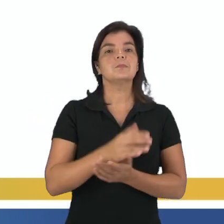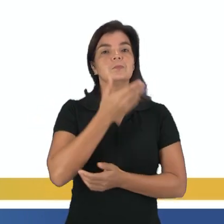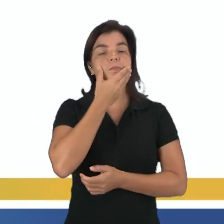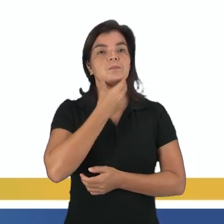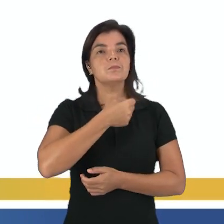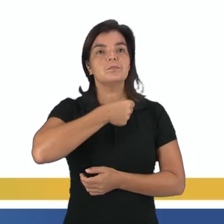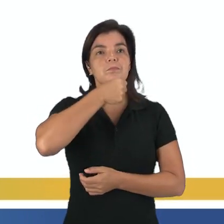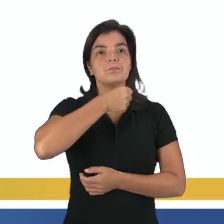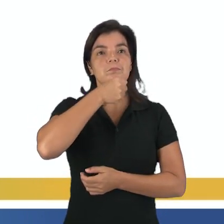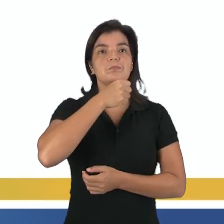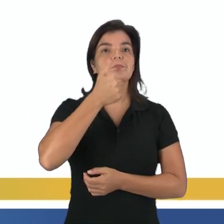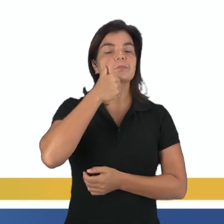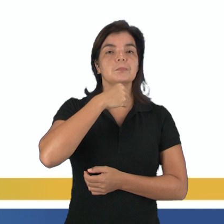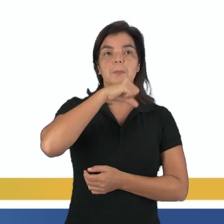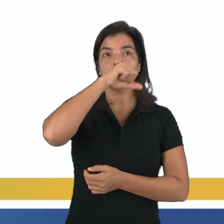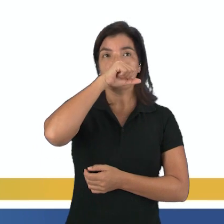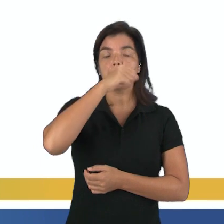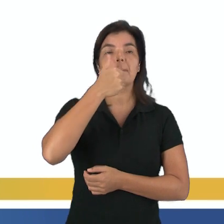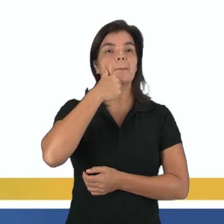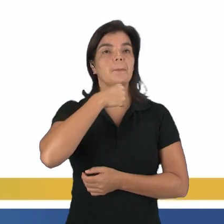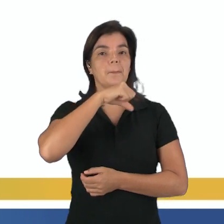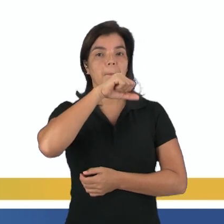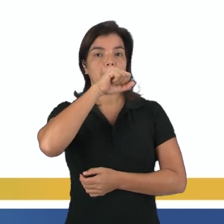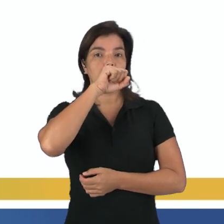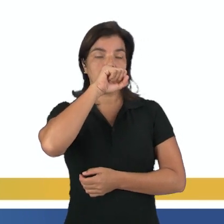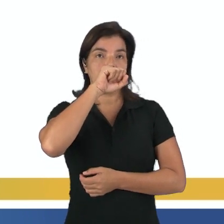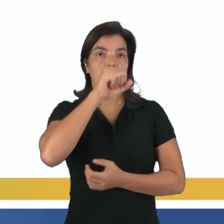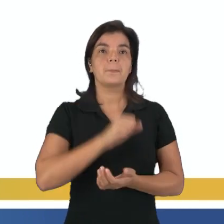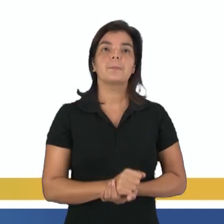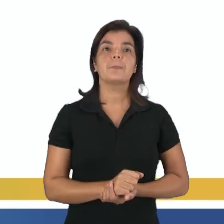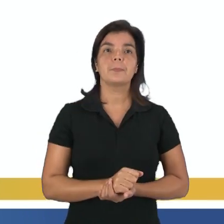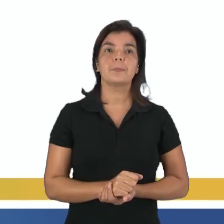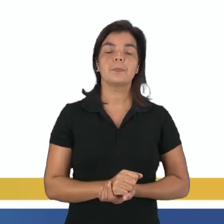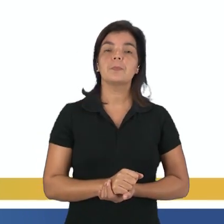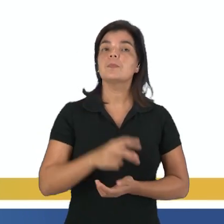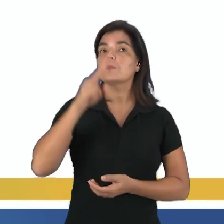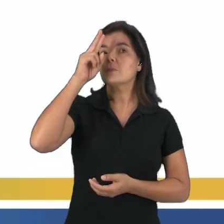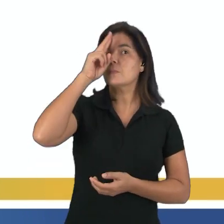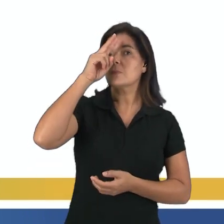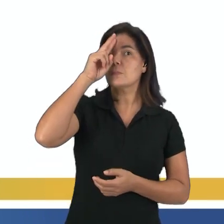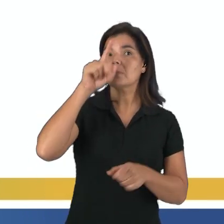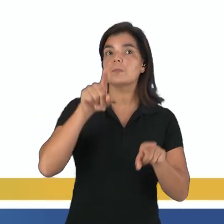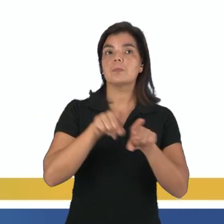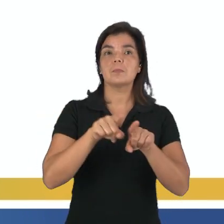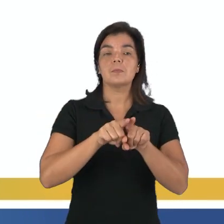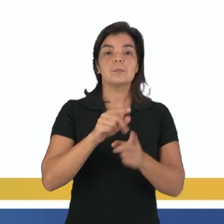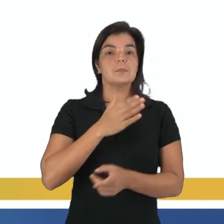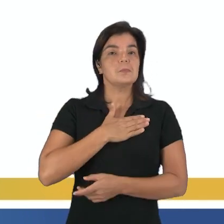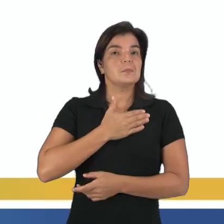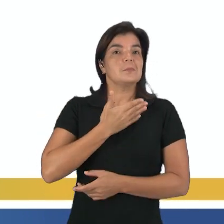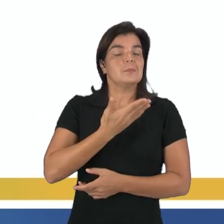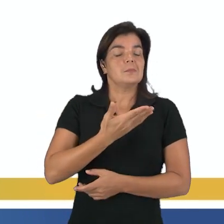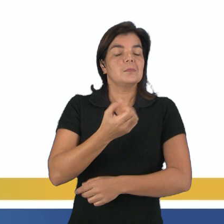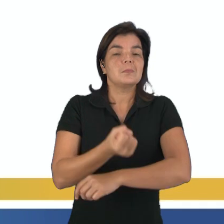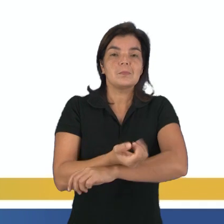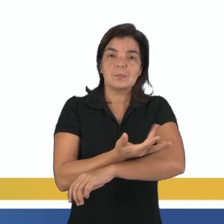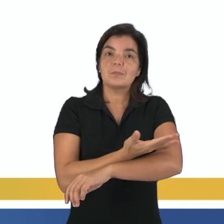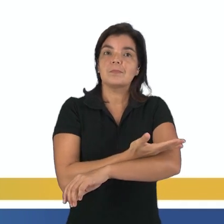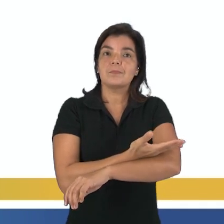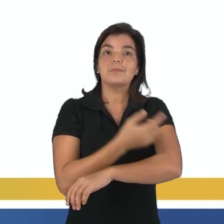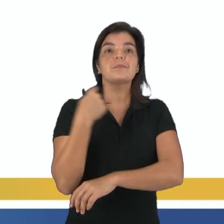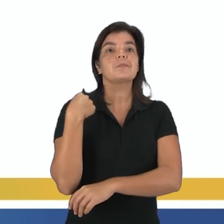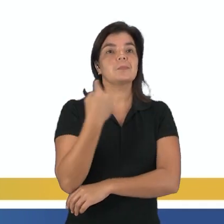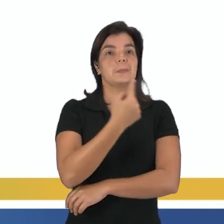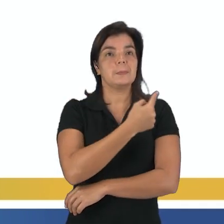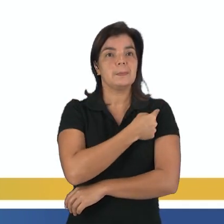avós, pelo seu papai, pela sua mamãe? E essas histórias encantam e emocionam a